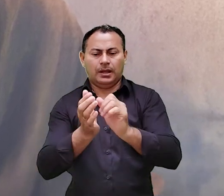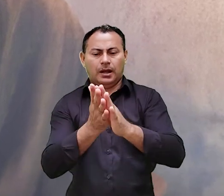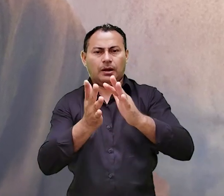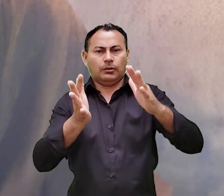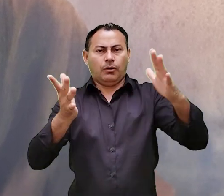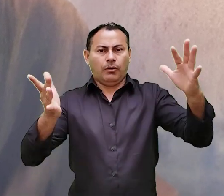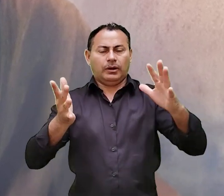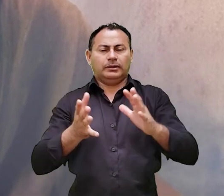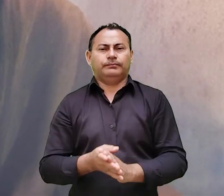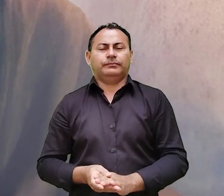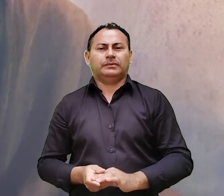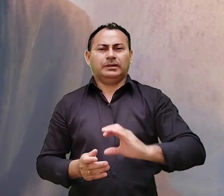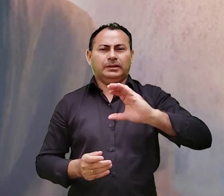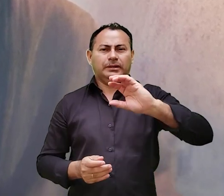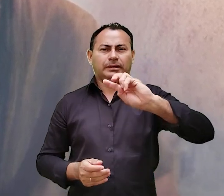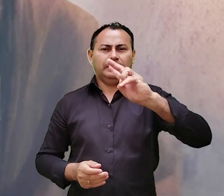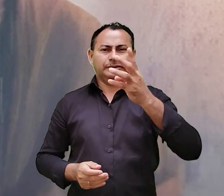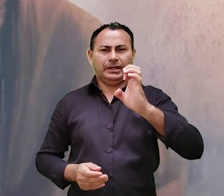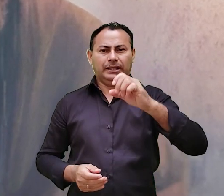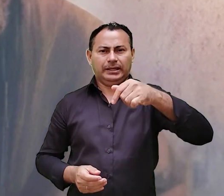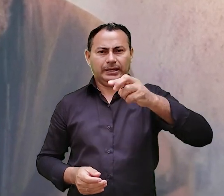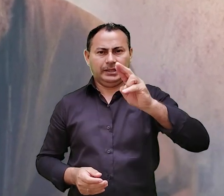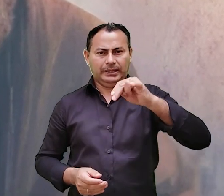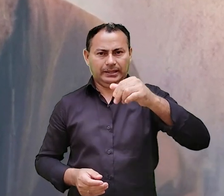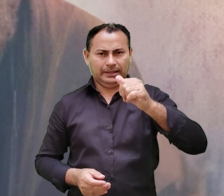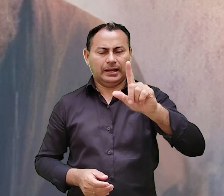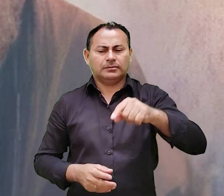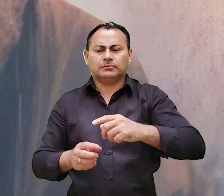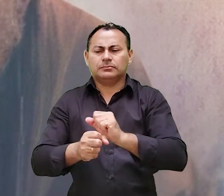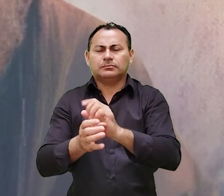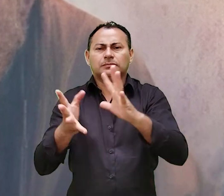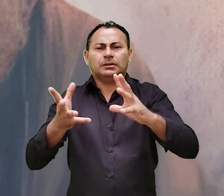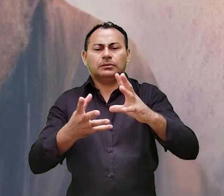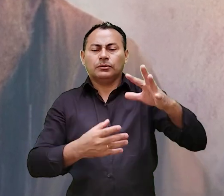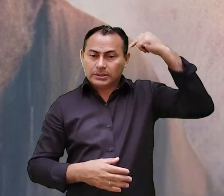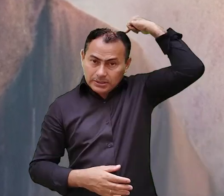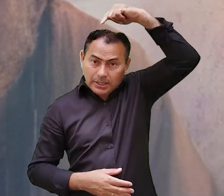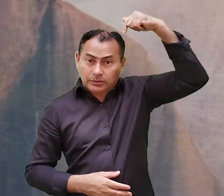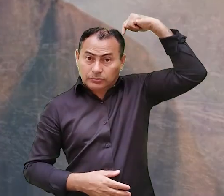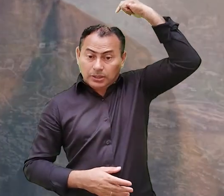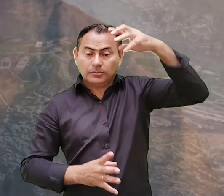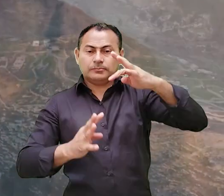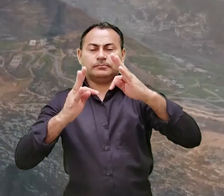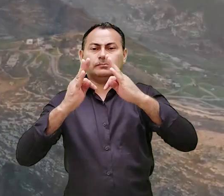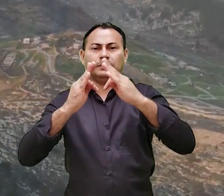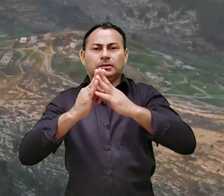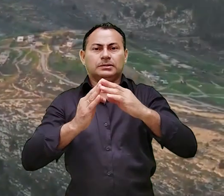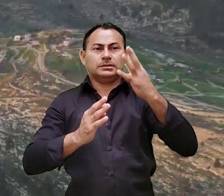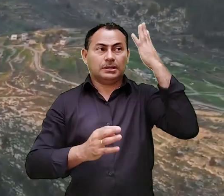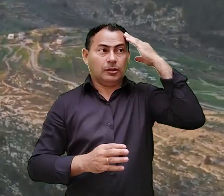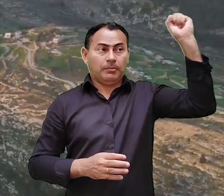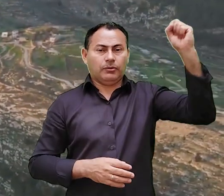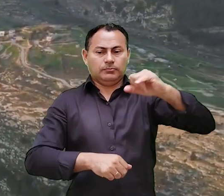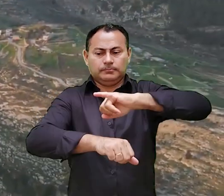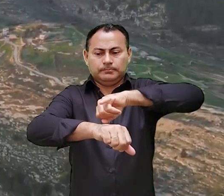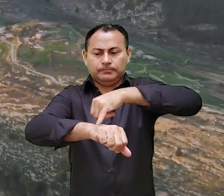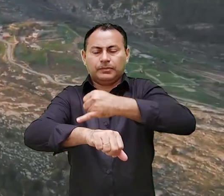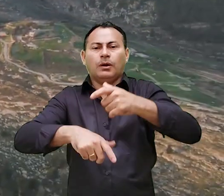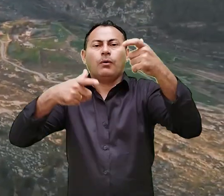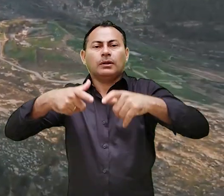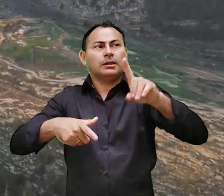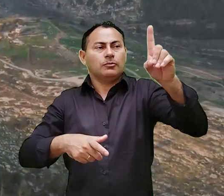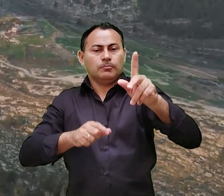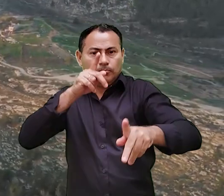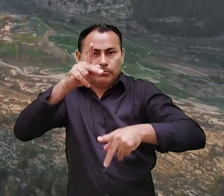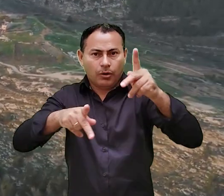A glória Shekinah estava literalmente no Santo dos Santos do templo de Salomão em Jerusalém. Onde